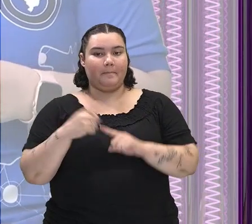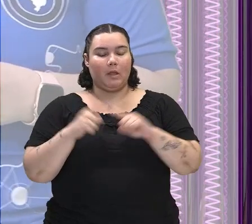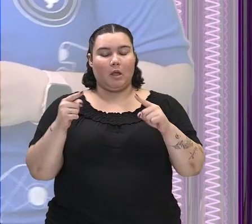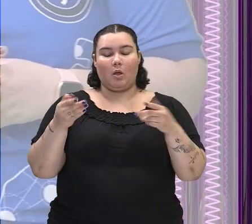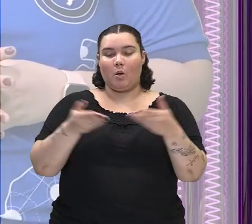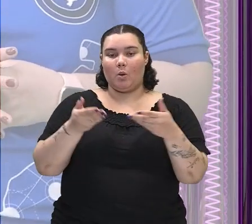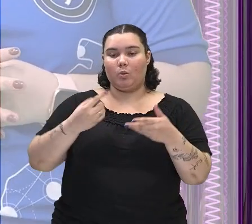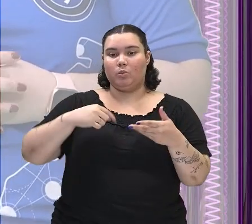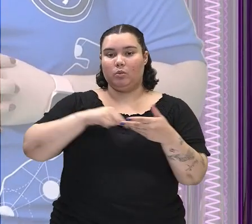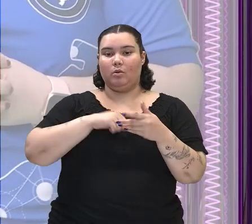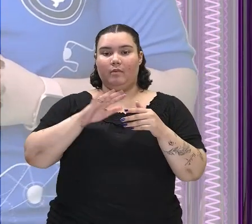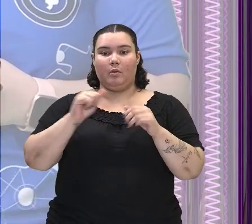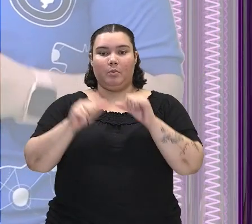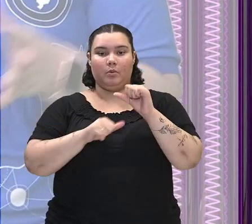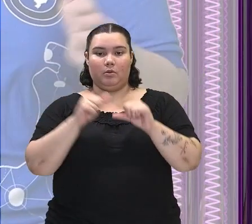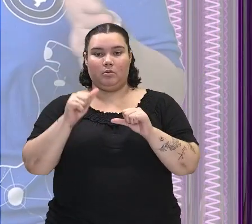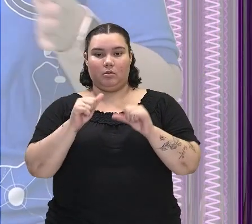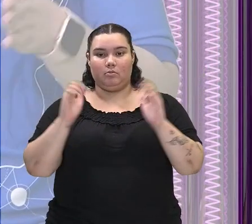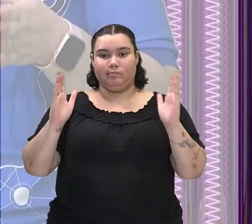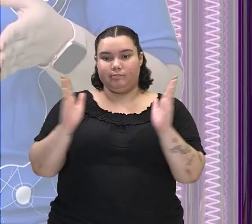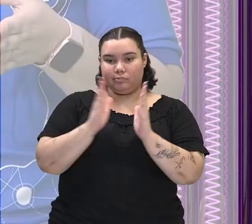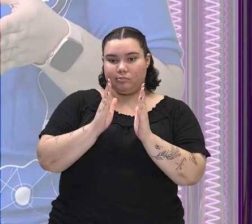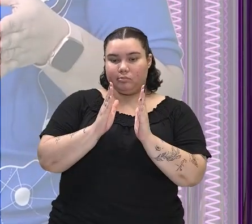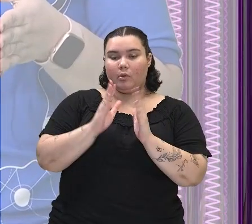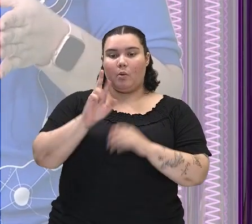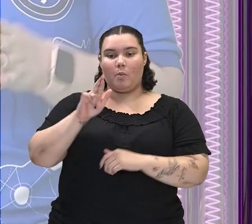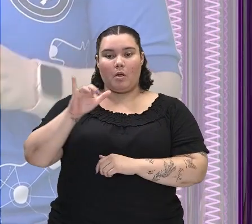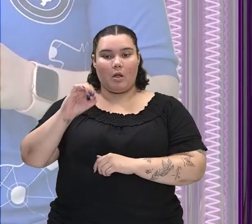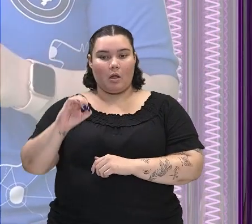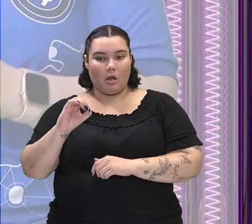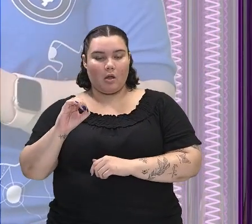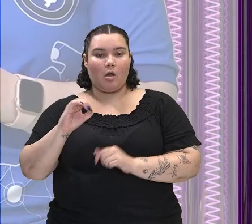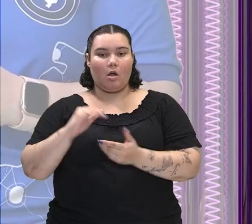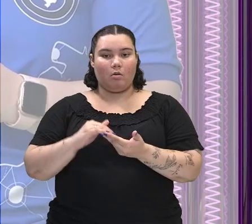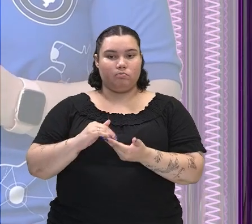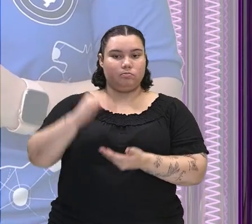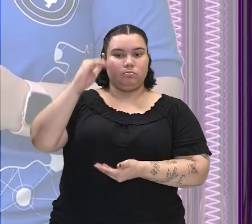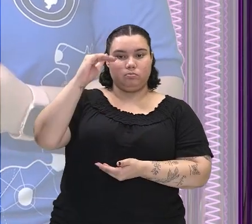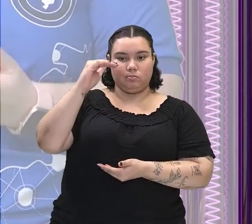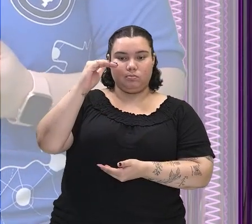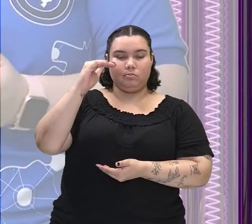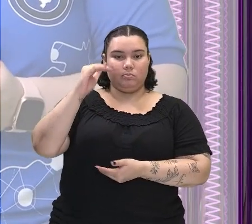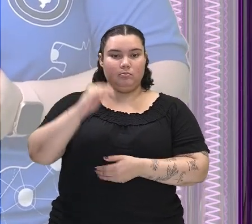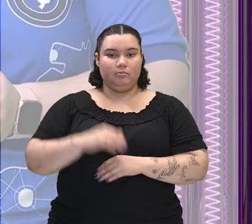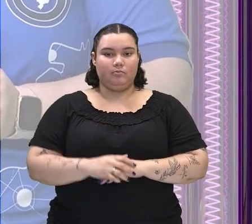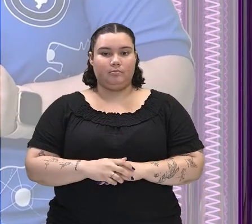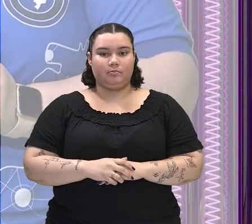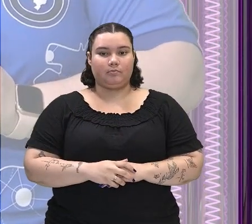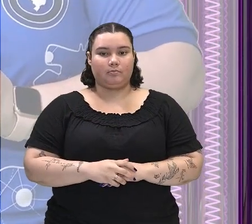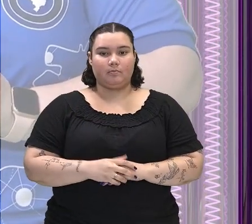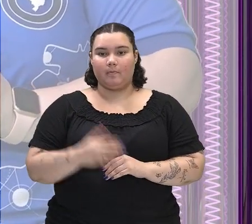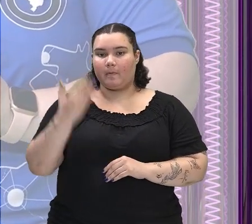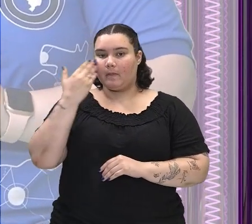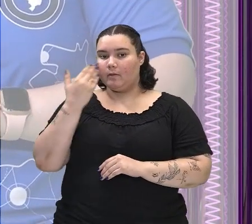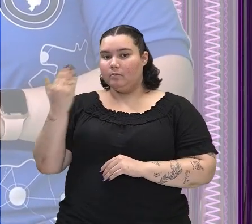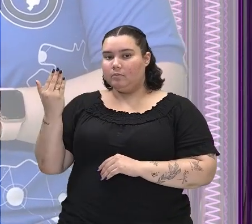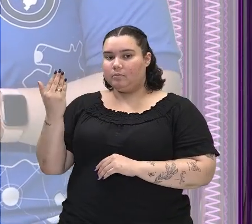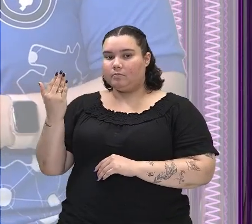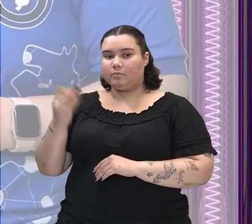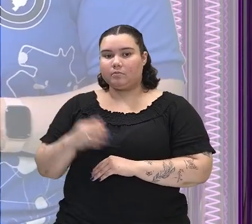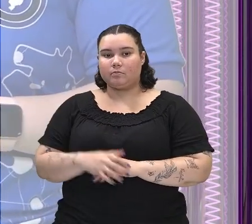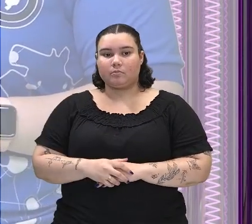vai fazer essa redução, né? Do raio da base e duplicar a altura. Então, olha só o que a gente vai